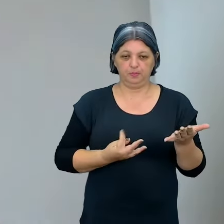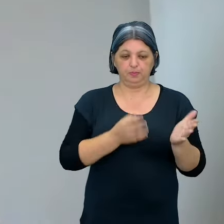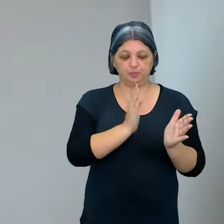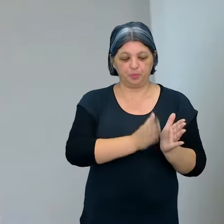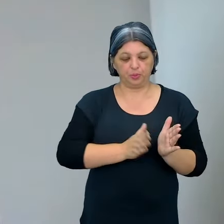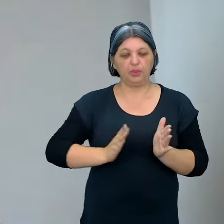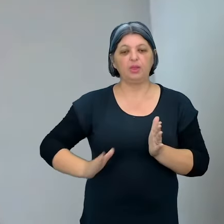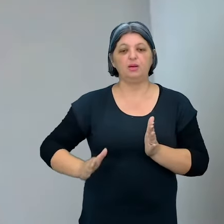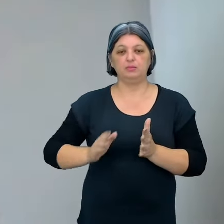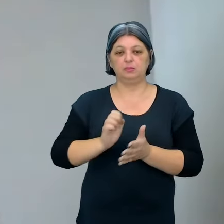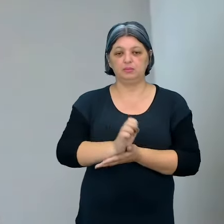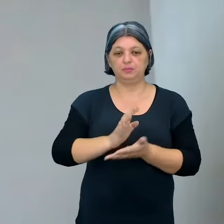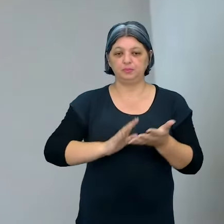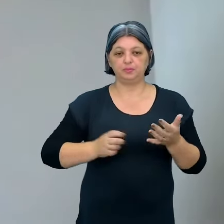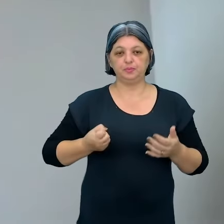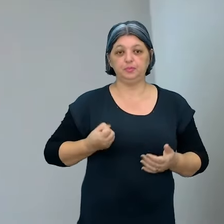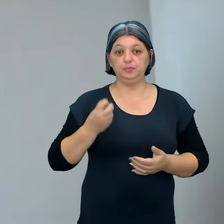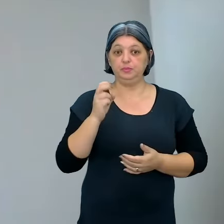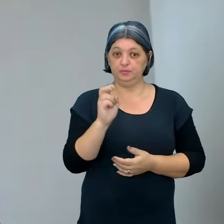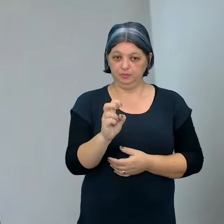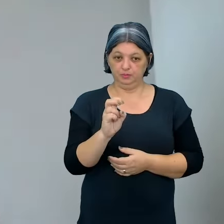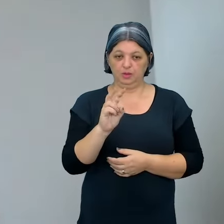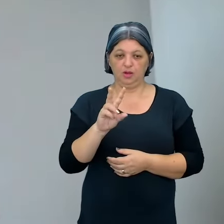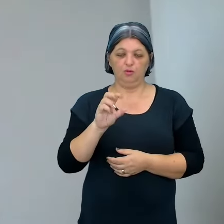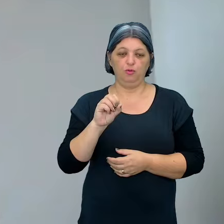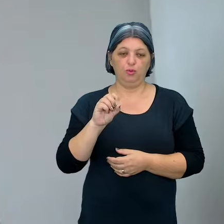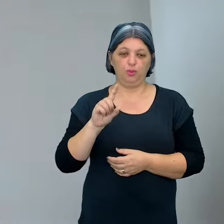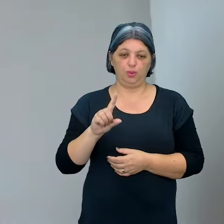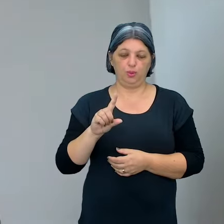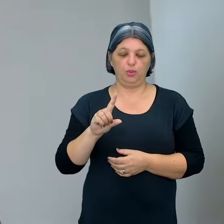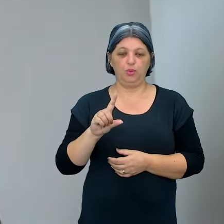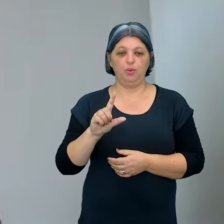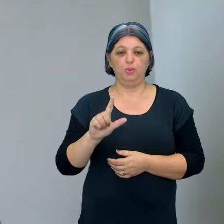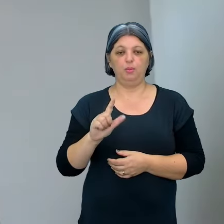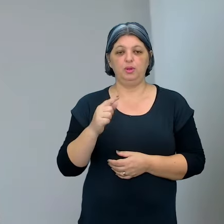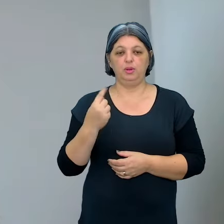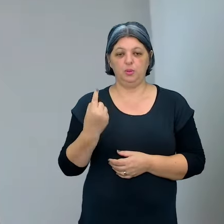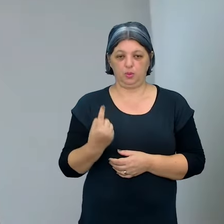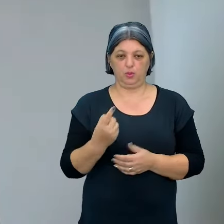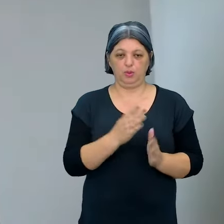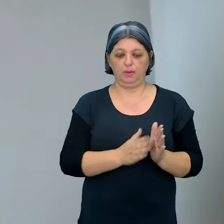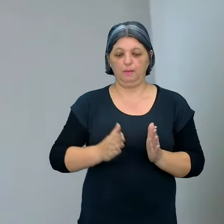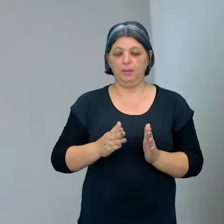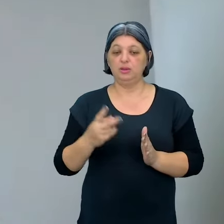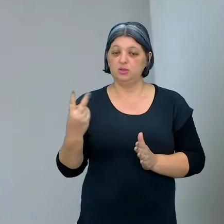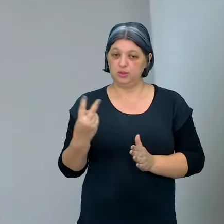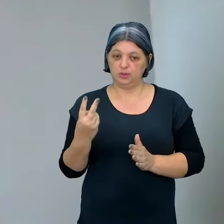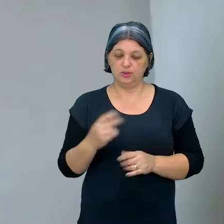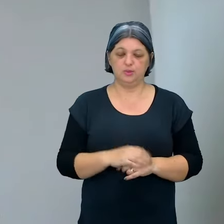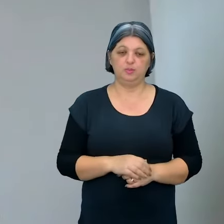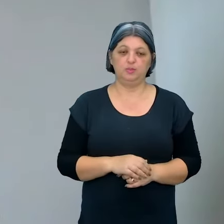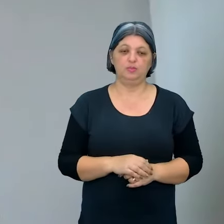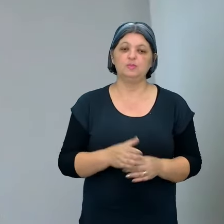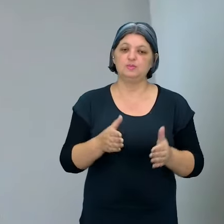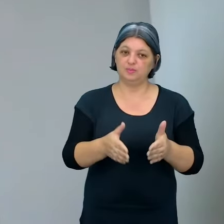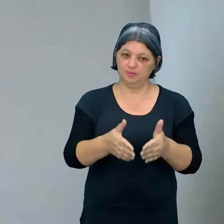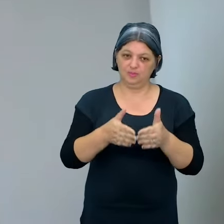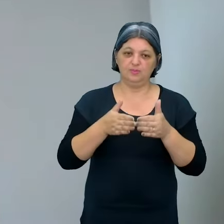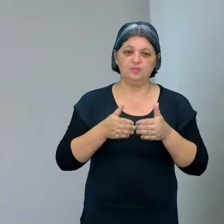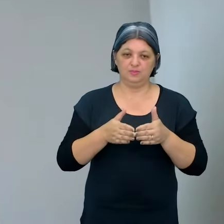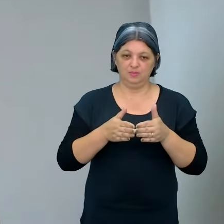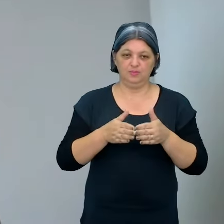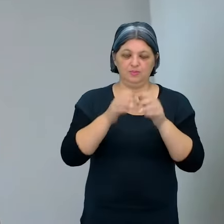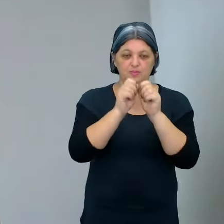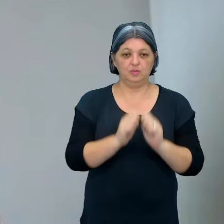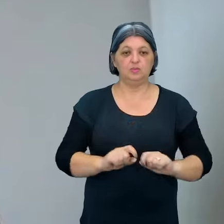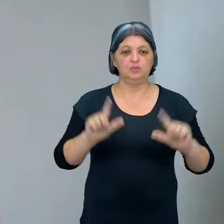atividades 5 do volume 1, parte 2 desse material. Vou aqui pedir licença, né, para